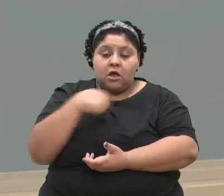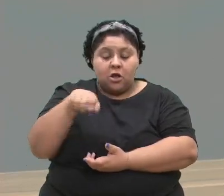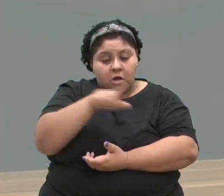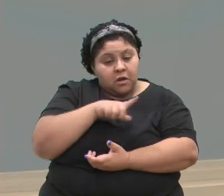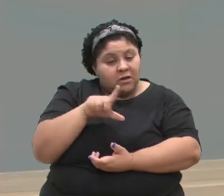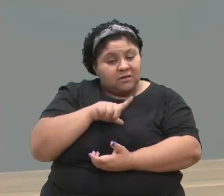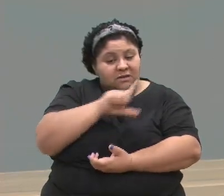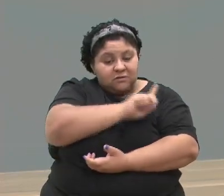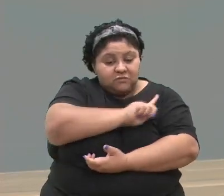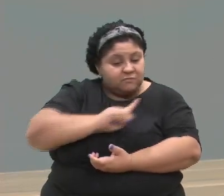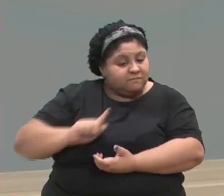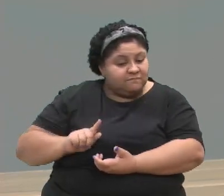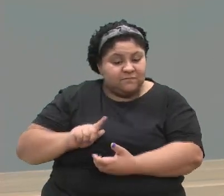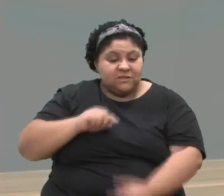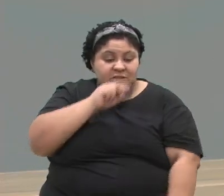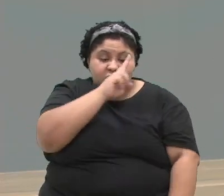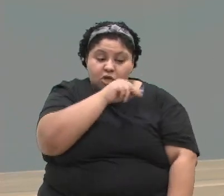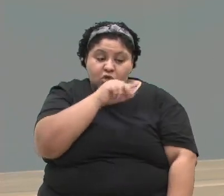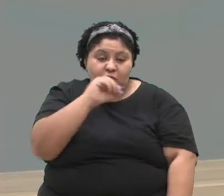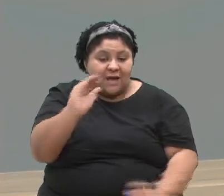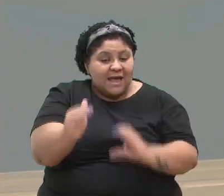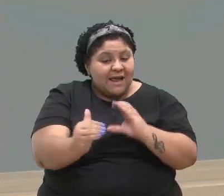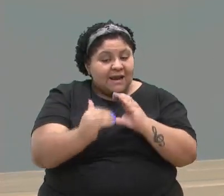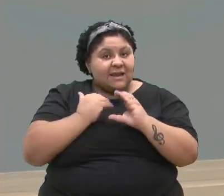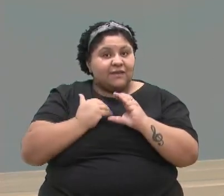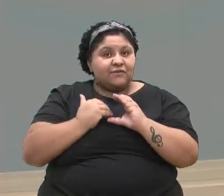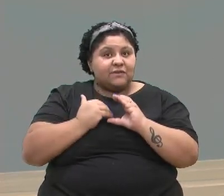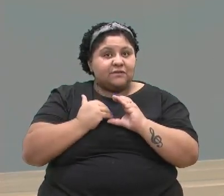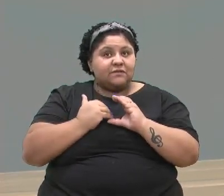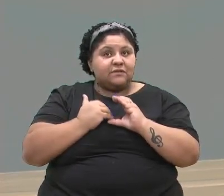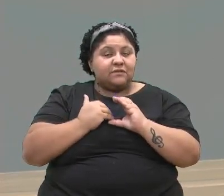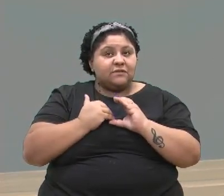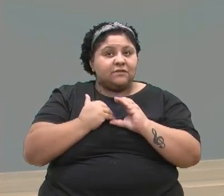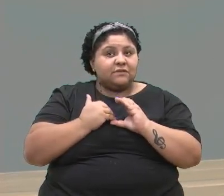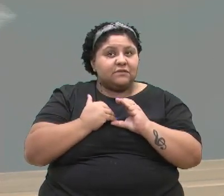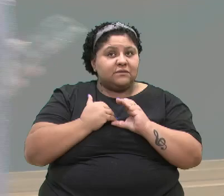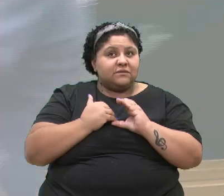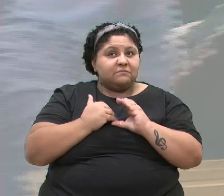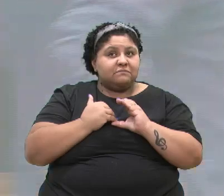um governo que nunca recebeu tantos